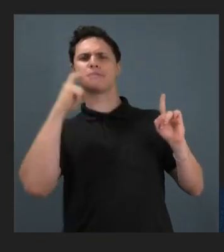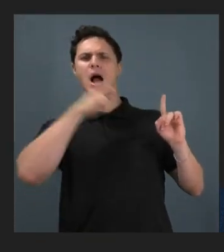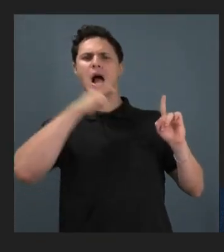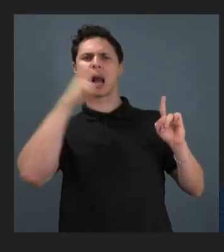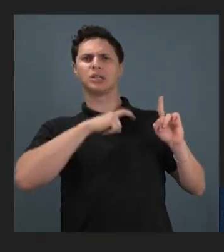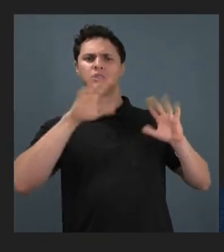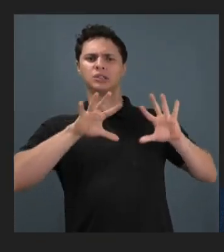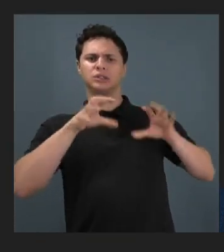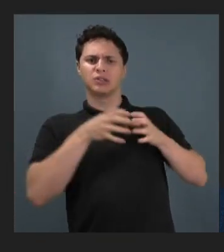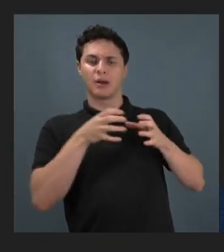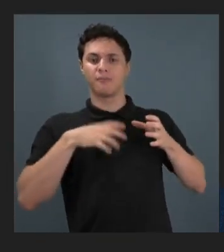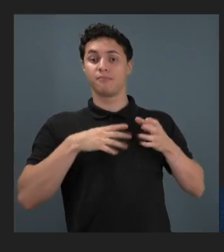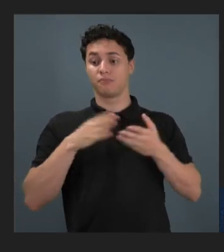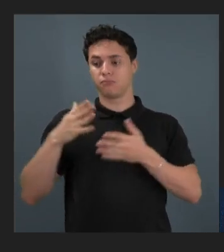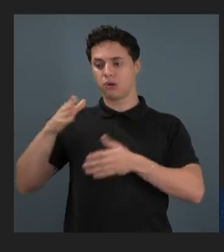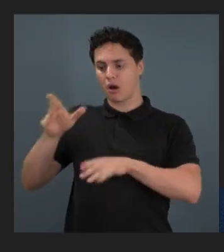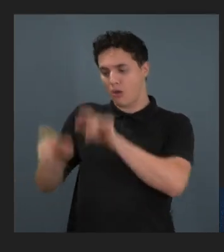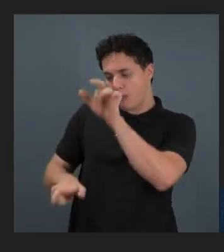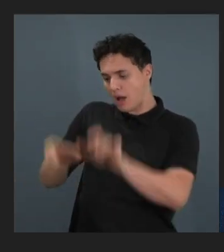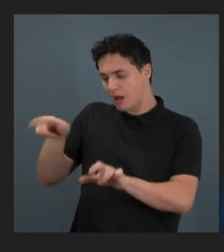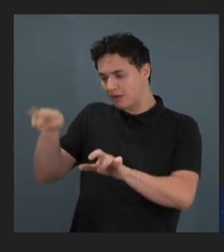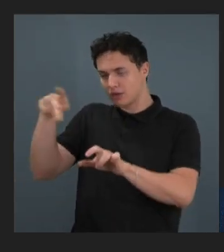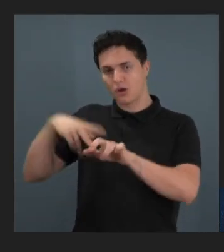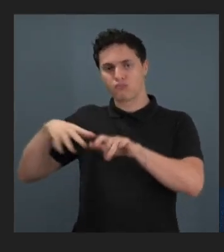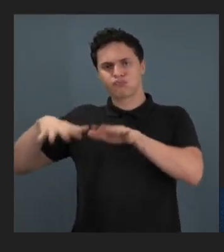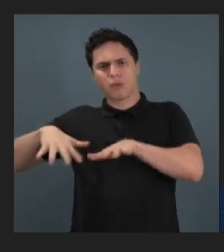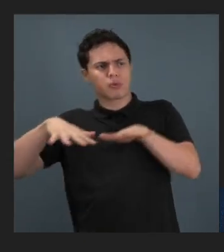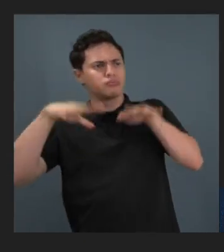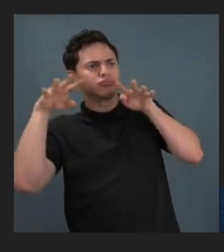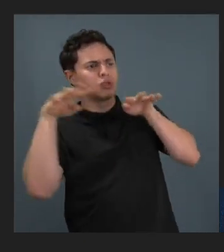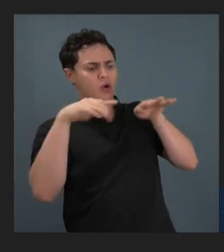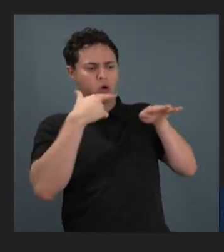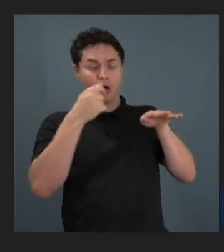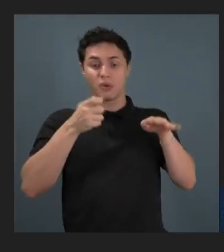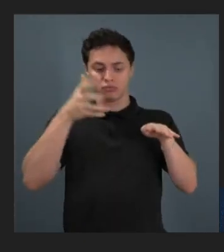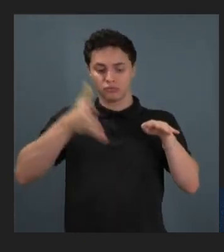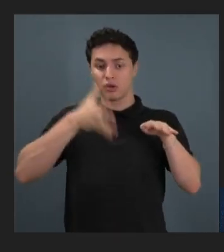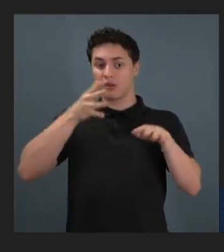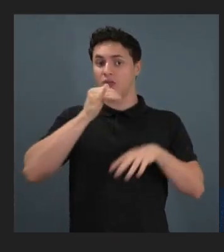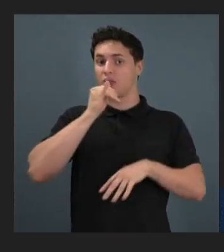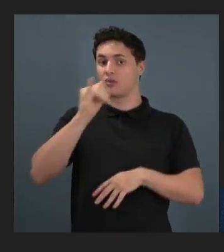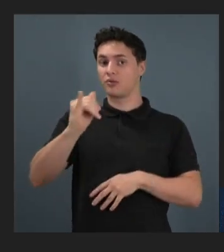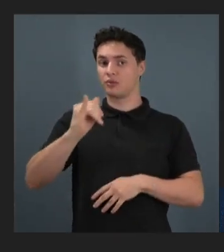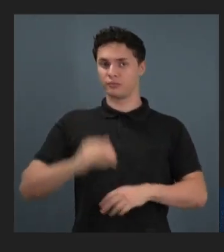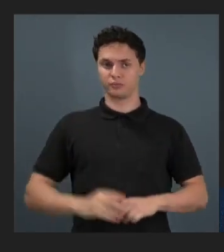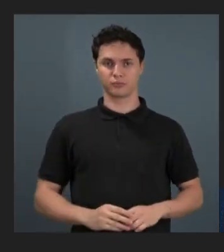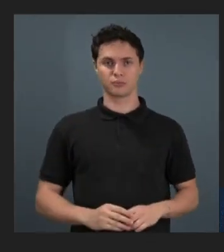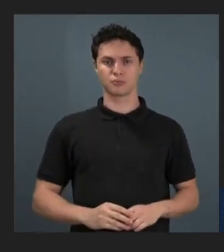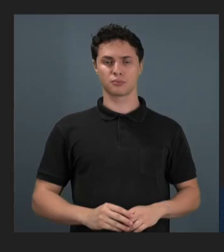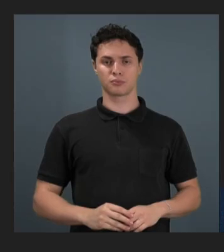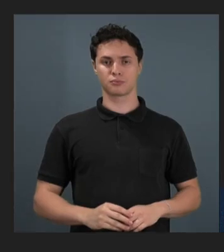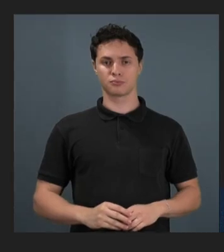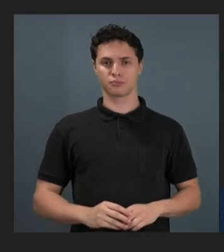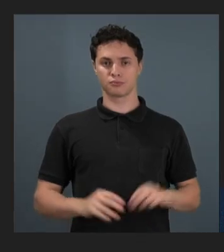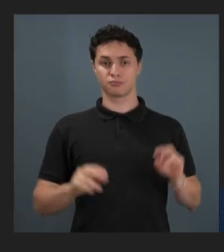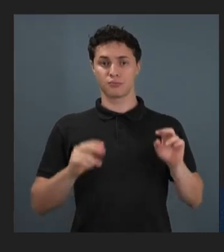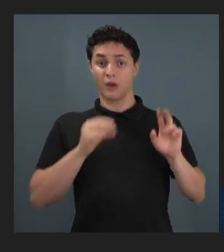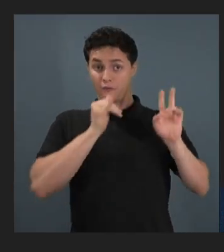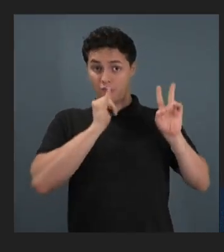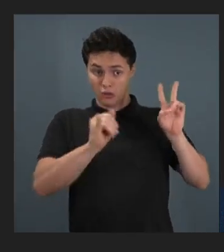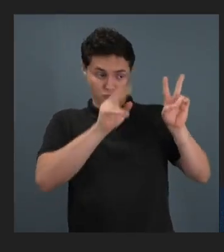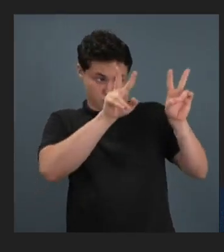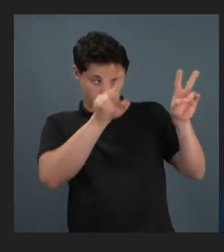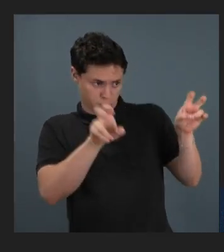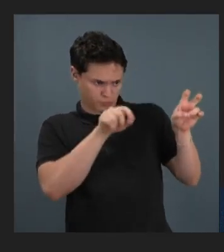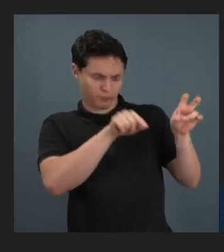alguns participantes do evento, quando ele fez a seguinte declaração: abro aspas, tive